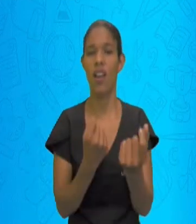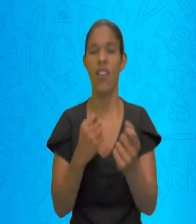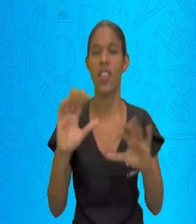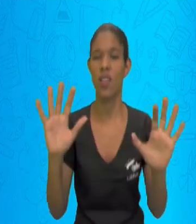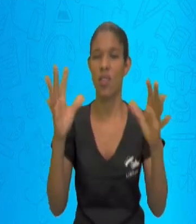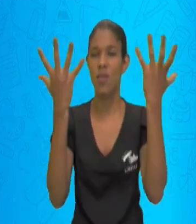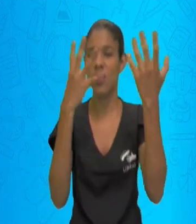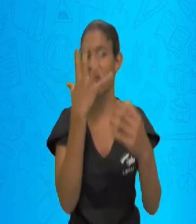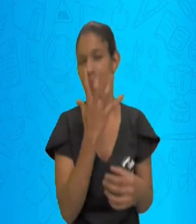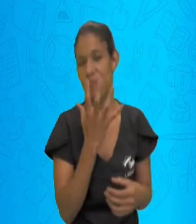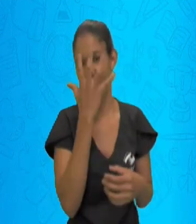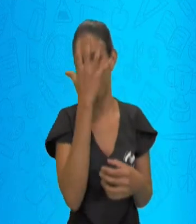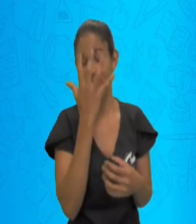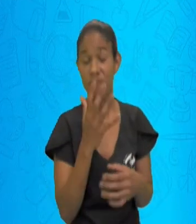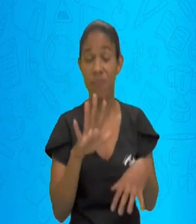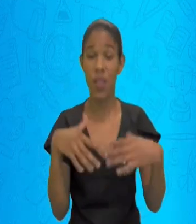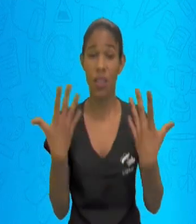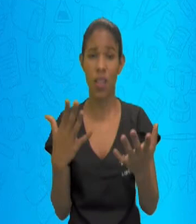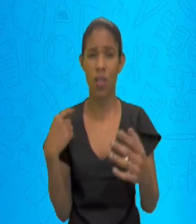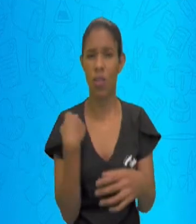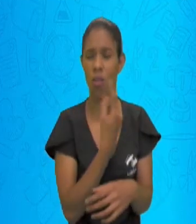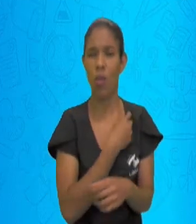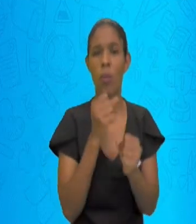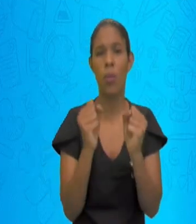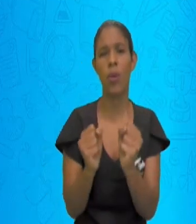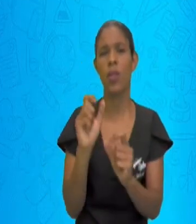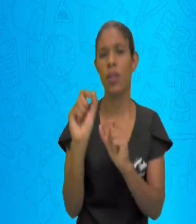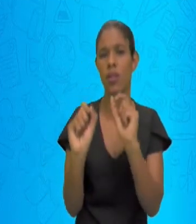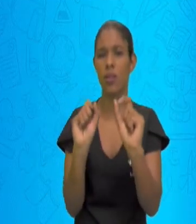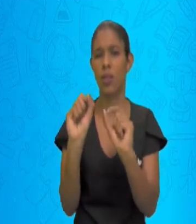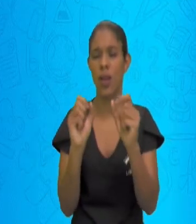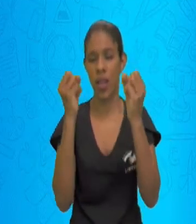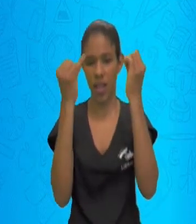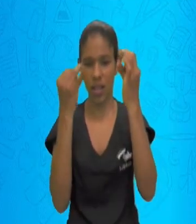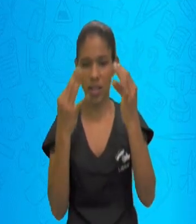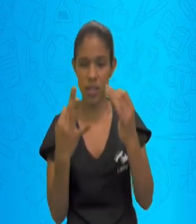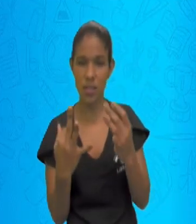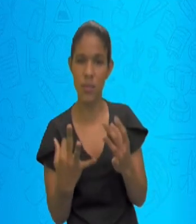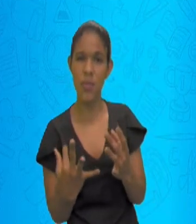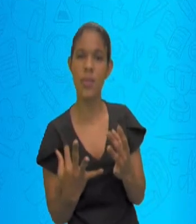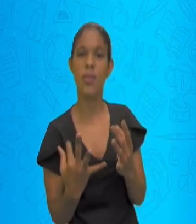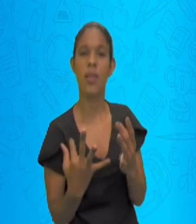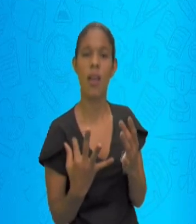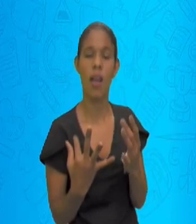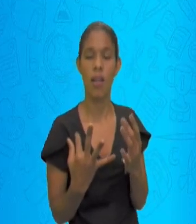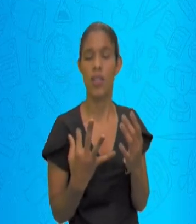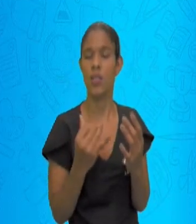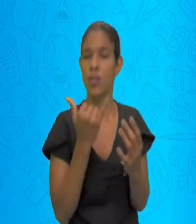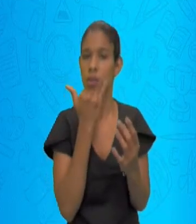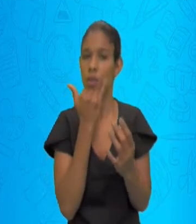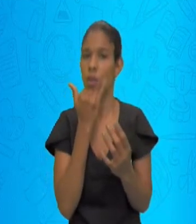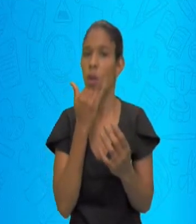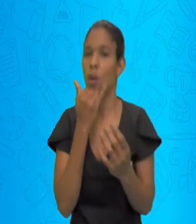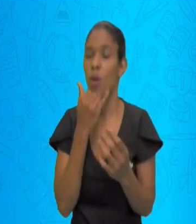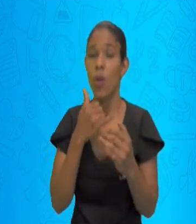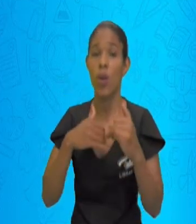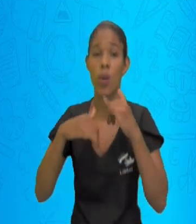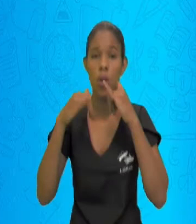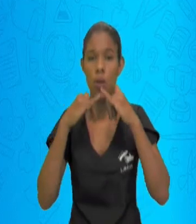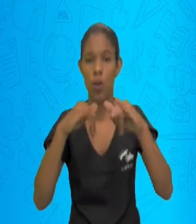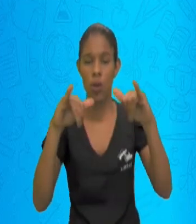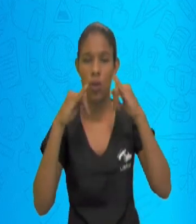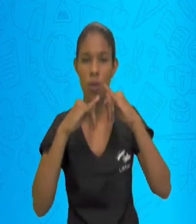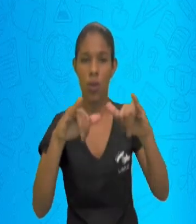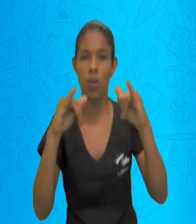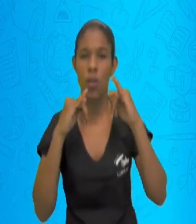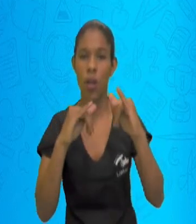o carnaval. Podemos dizer que por aí começou a ideia de contar-se a história através do samba enredo,